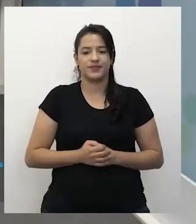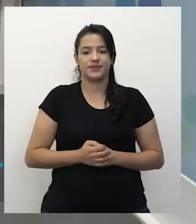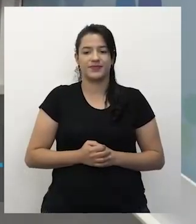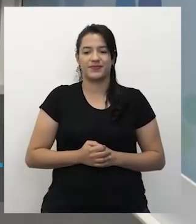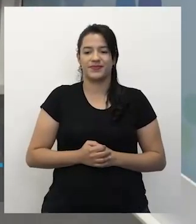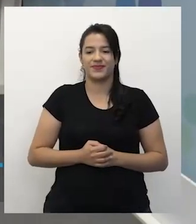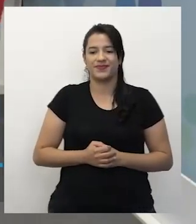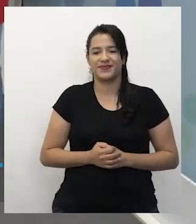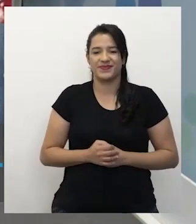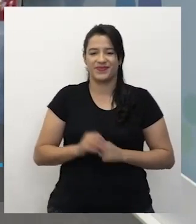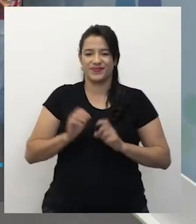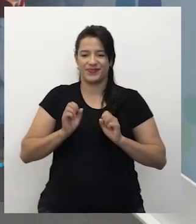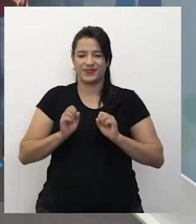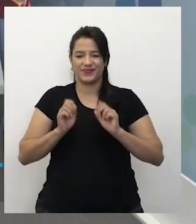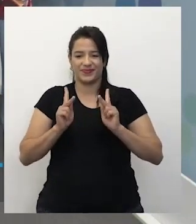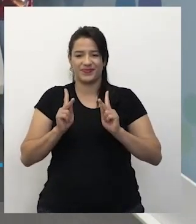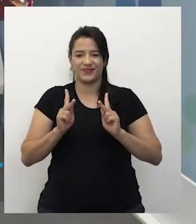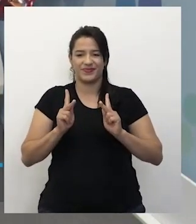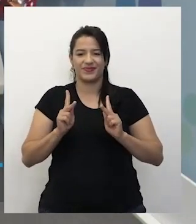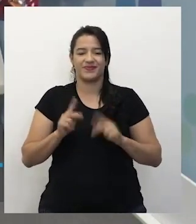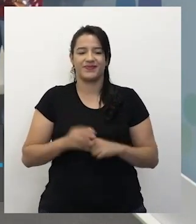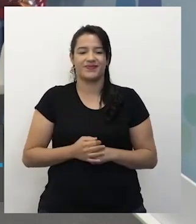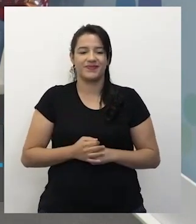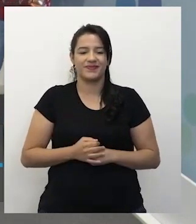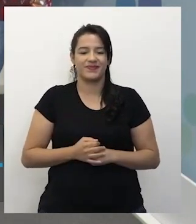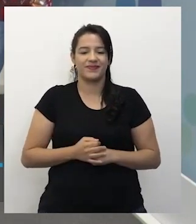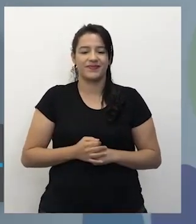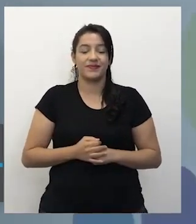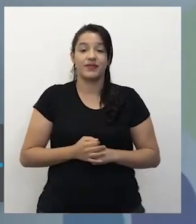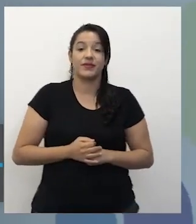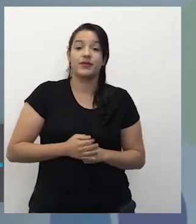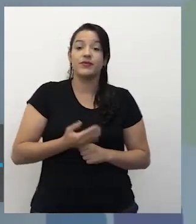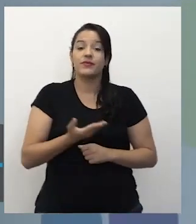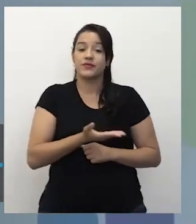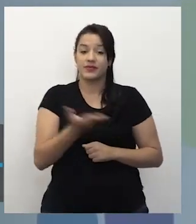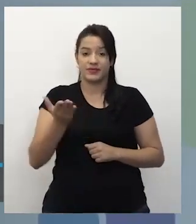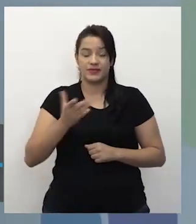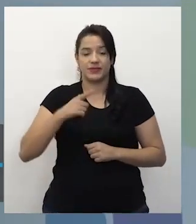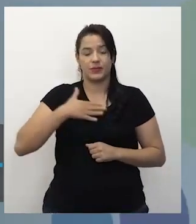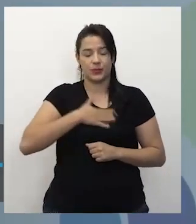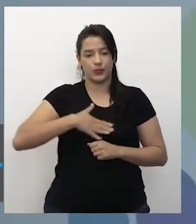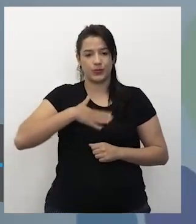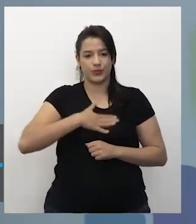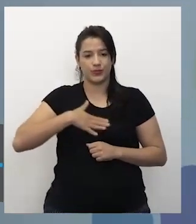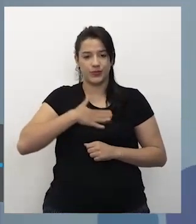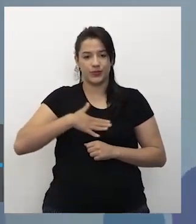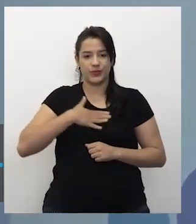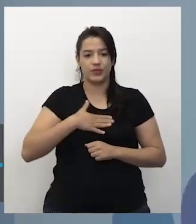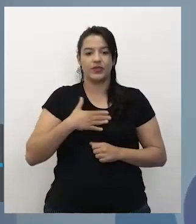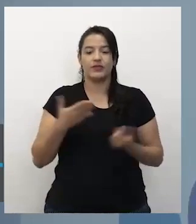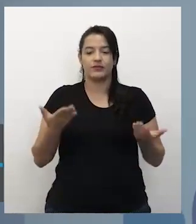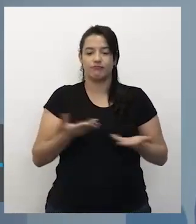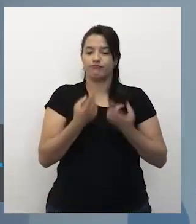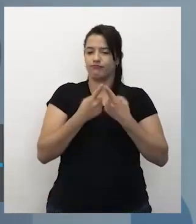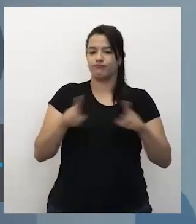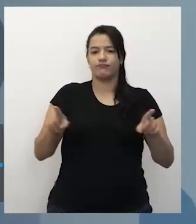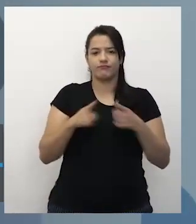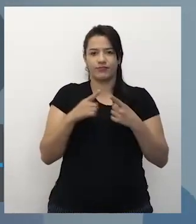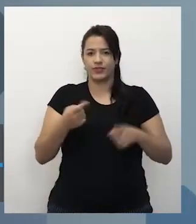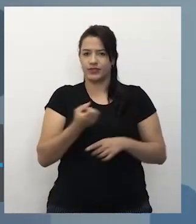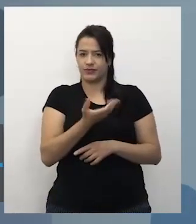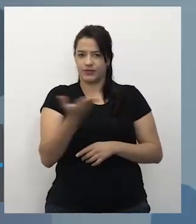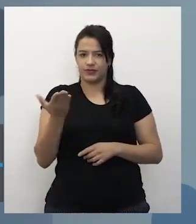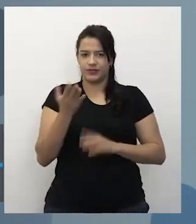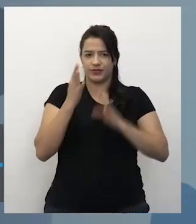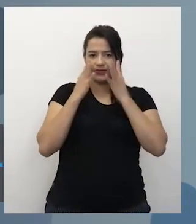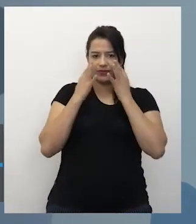Ah, ok, okay, voltou. Ok, we're back. Okay. Stop dancing. Espero que vocês tenham gostado da musiquinha. Bom, se vocês prestaram bem atenção,